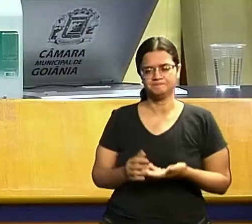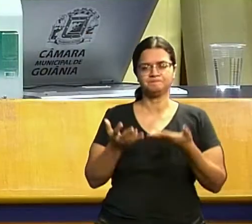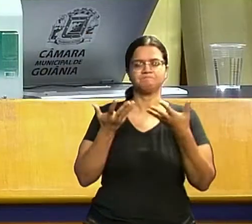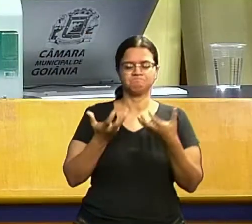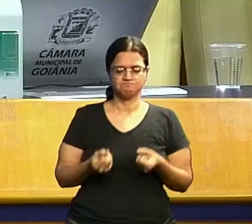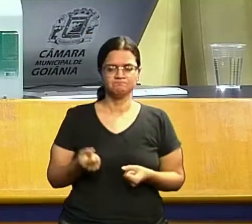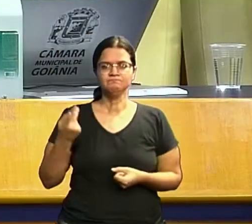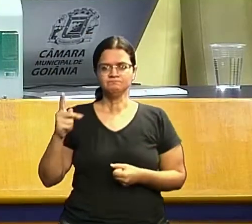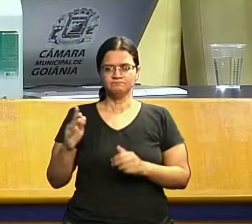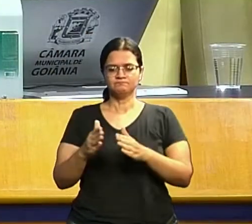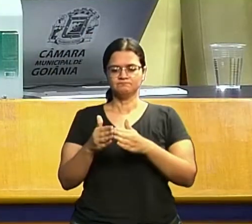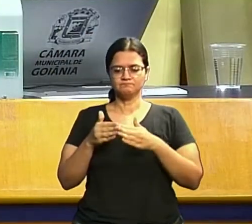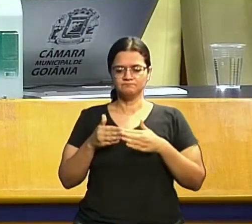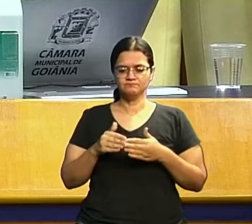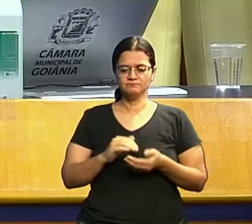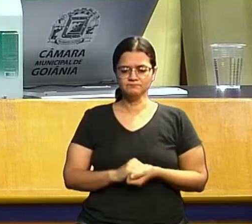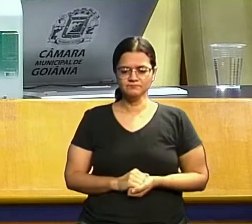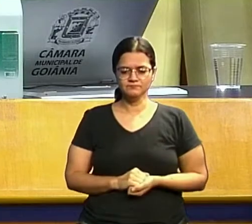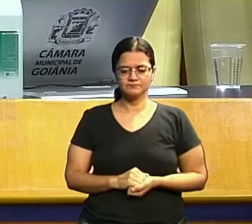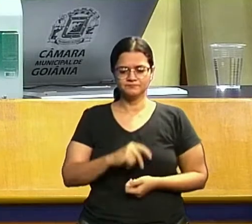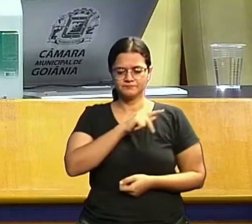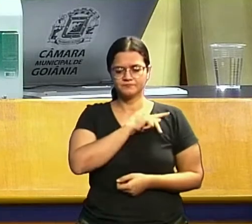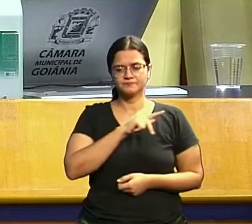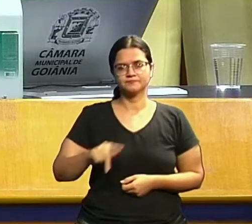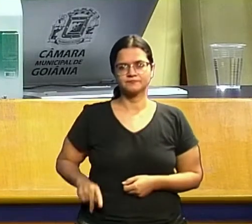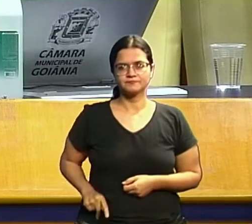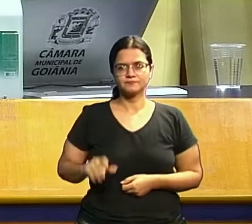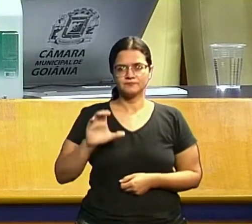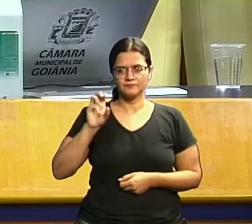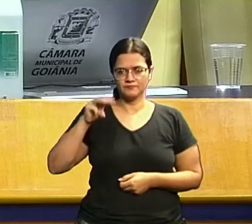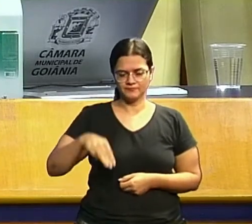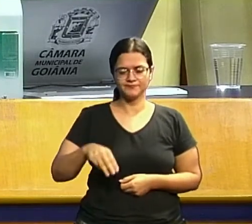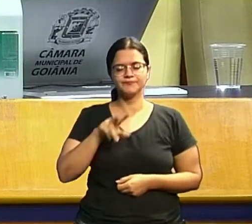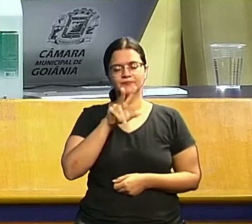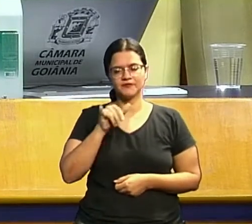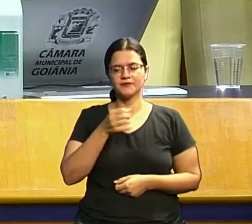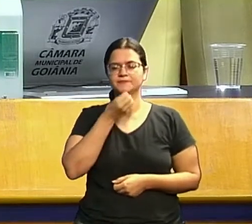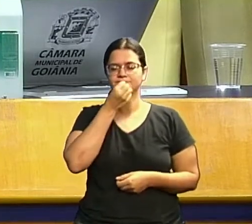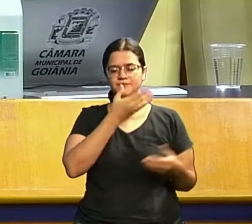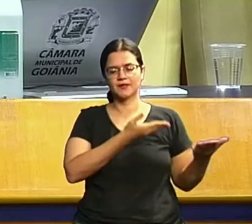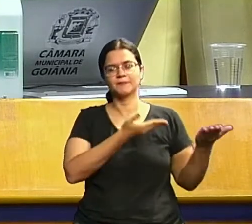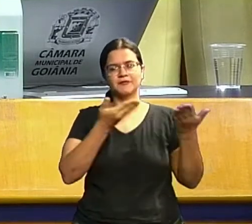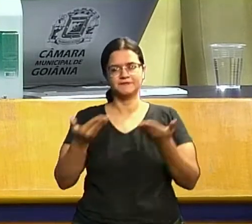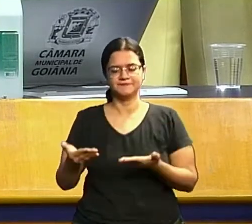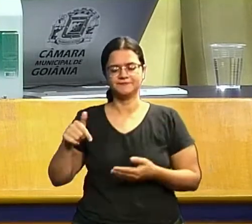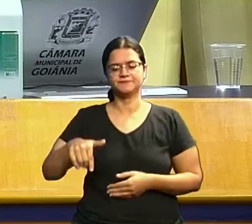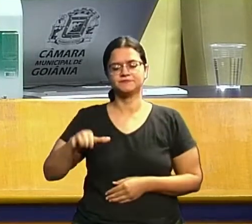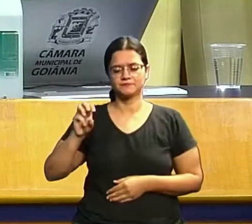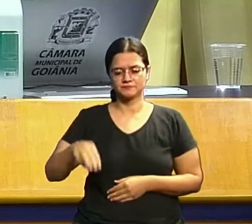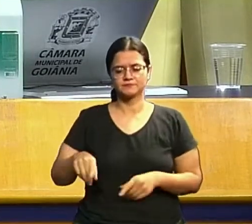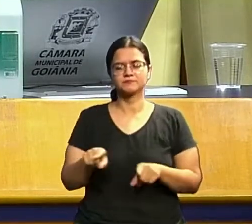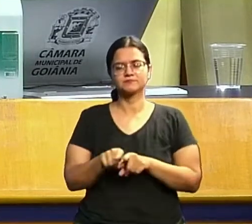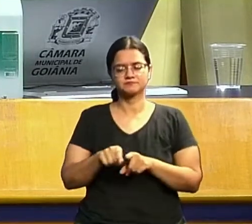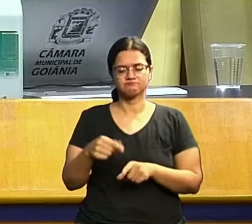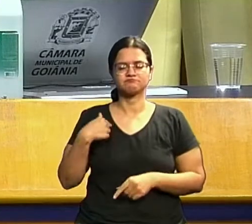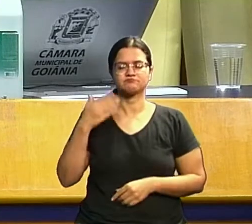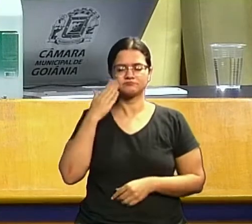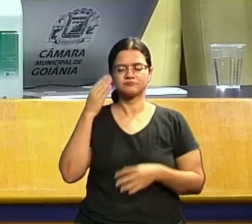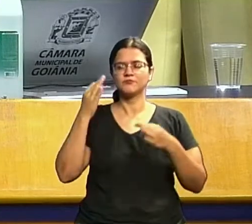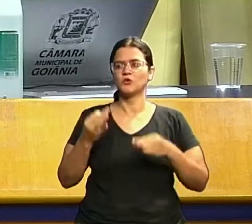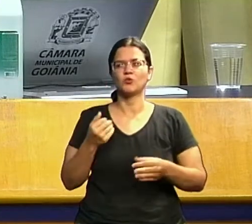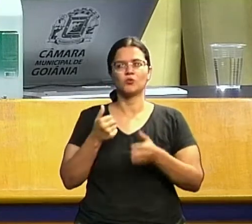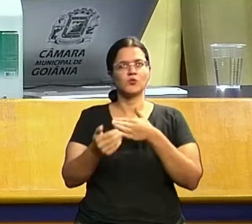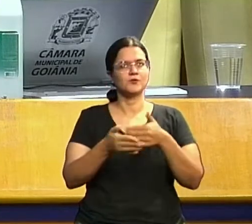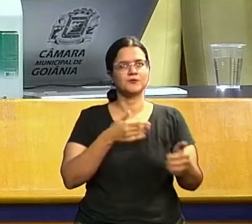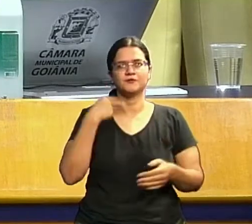Excelência. O presidente da Câmara de Aparecida será muito bem recebido aqui, assim como eu tenho certeza que